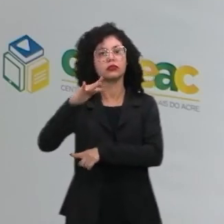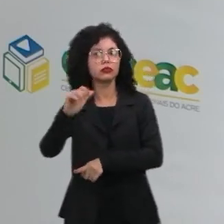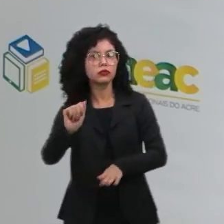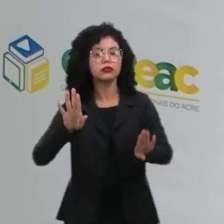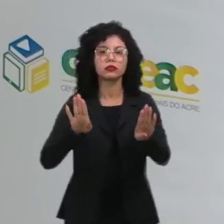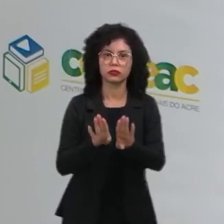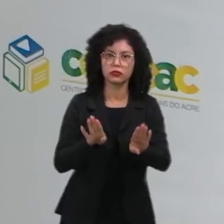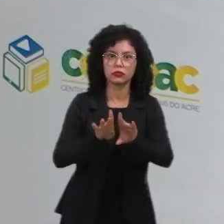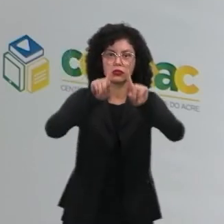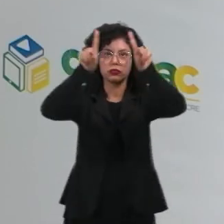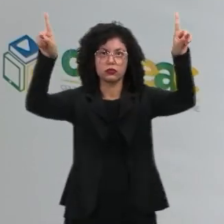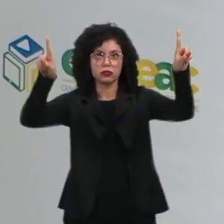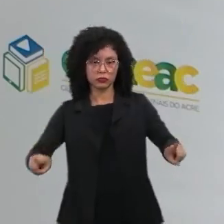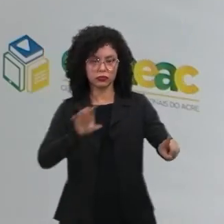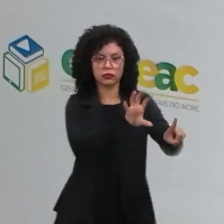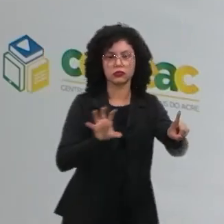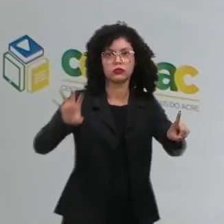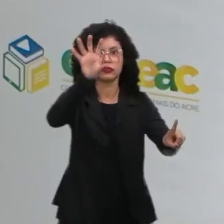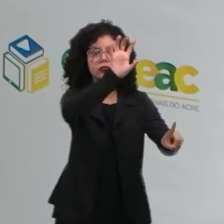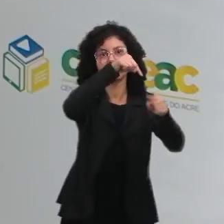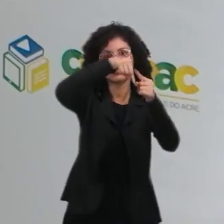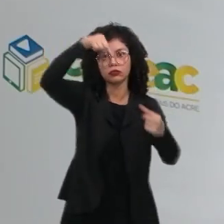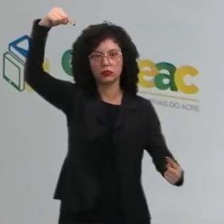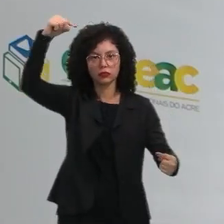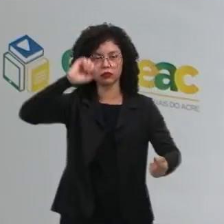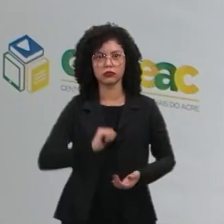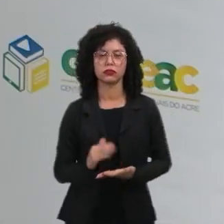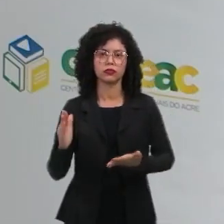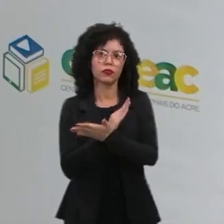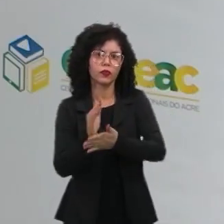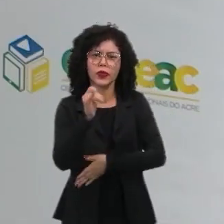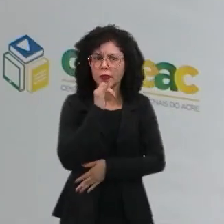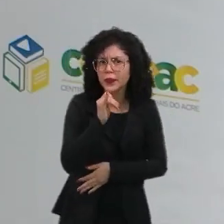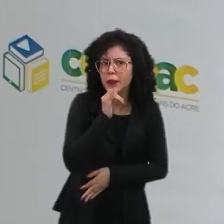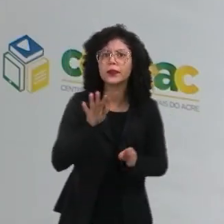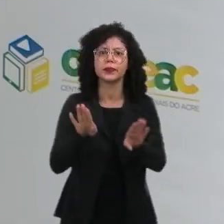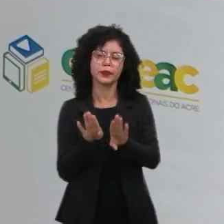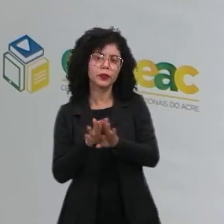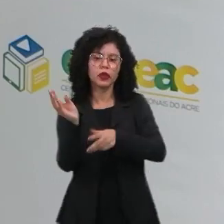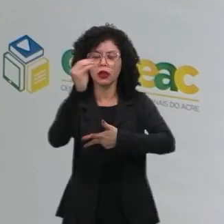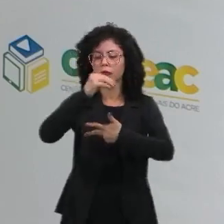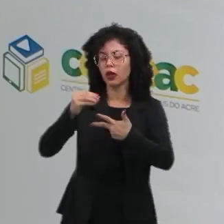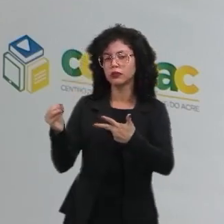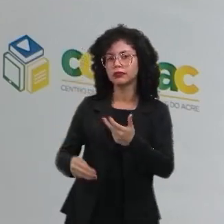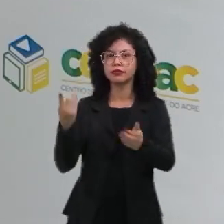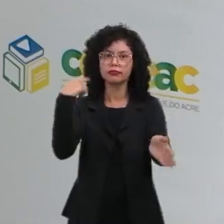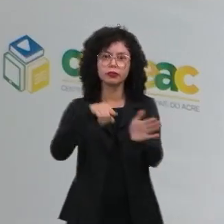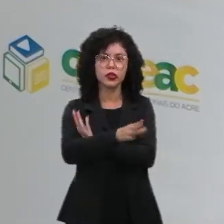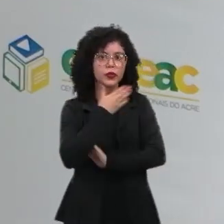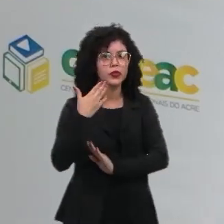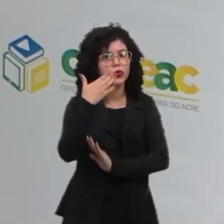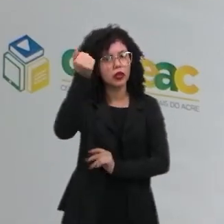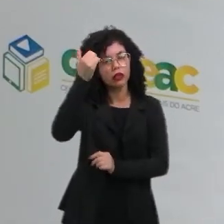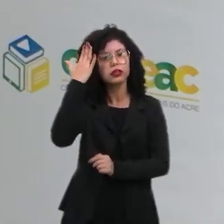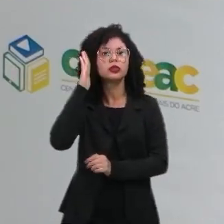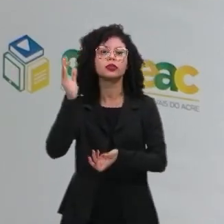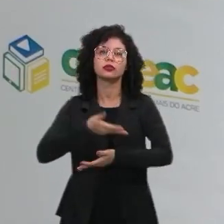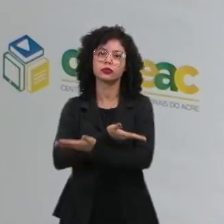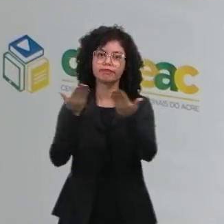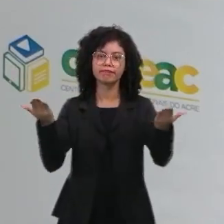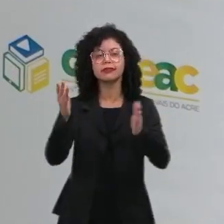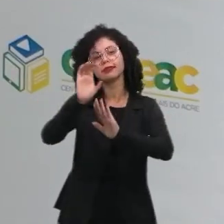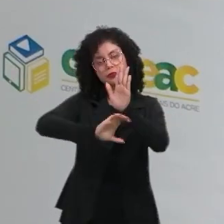A gente vai trabalhar essa aula de hoje de uma maneira bem tranquila para vocês. Trouxe alguns exemplos, questões de Enem, para que vocês possam melhorar o entendimento de vocês